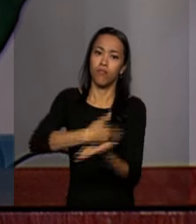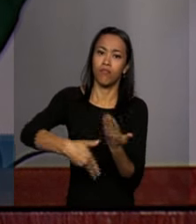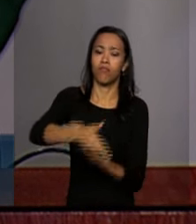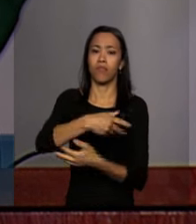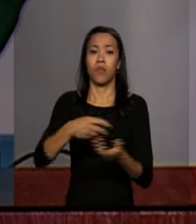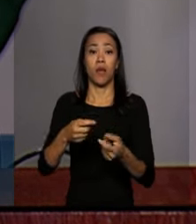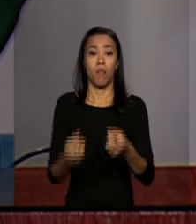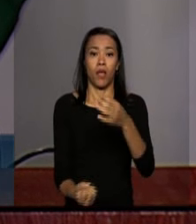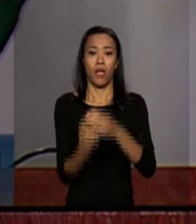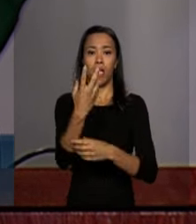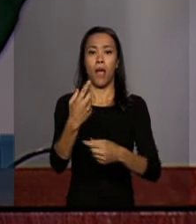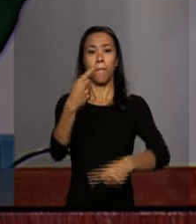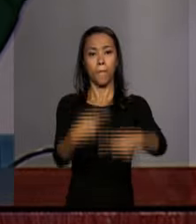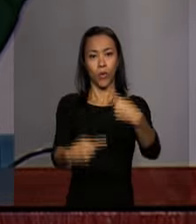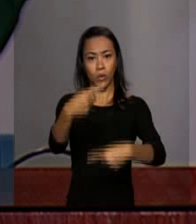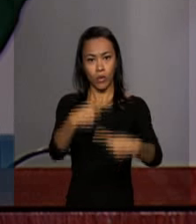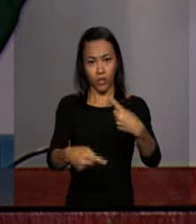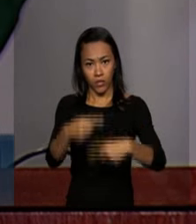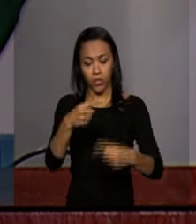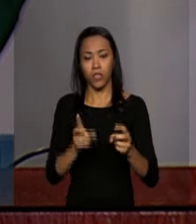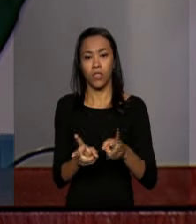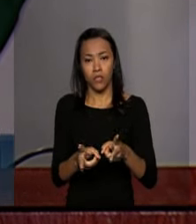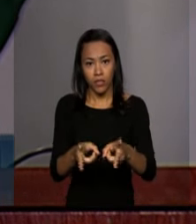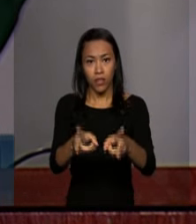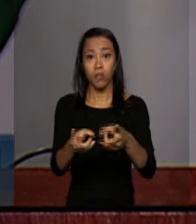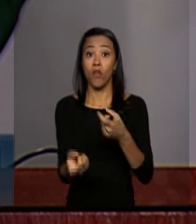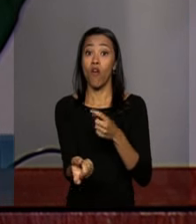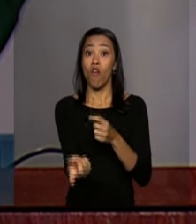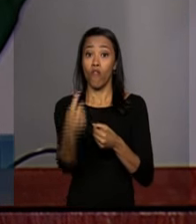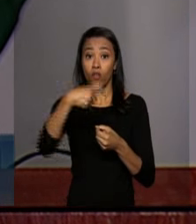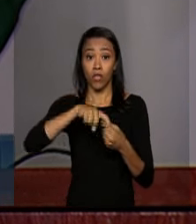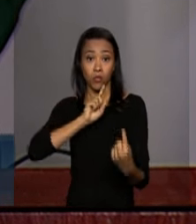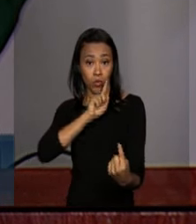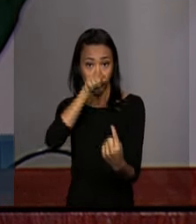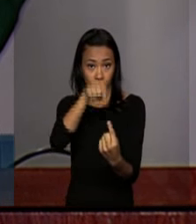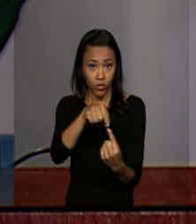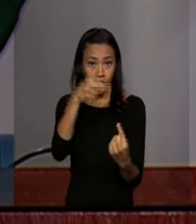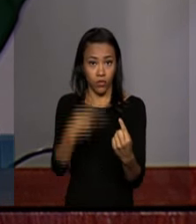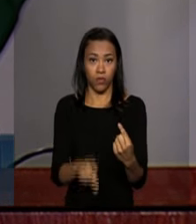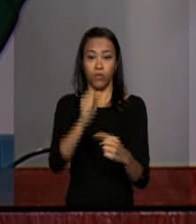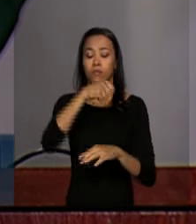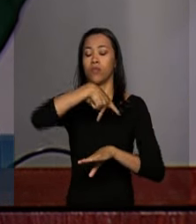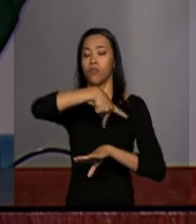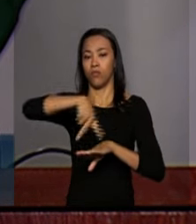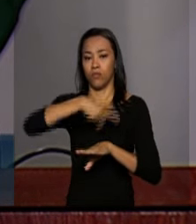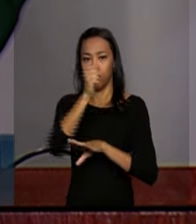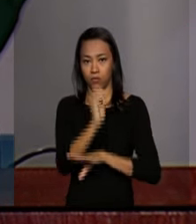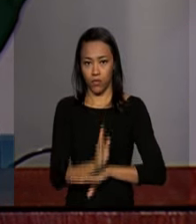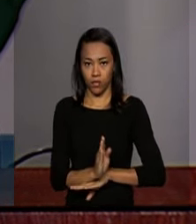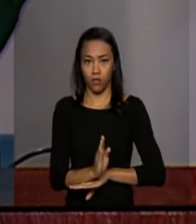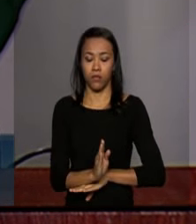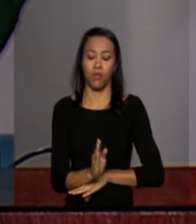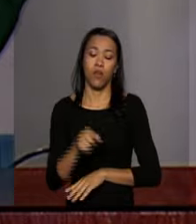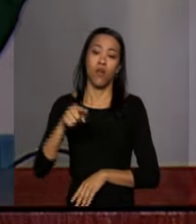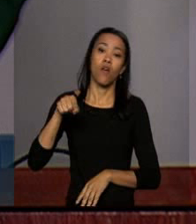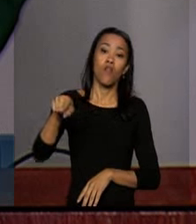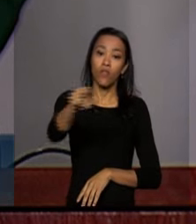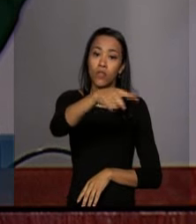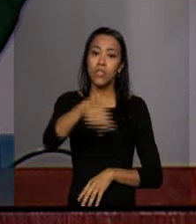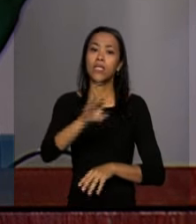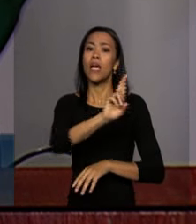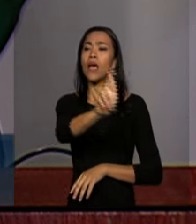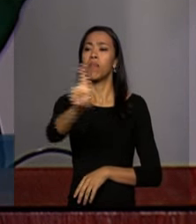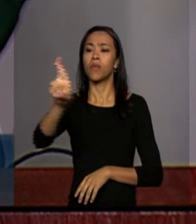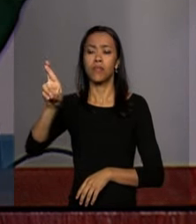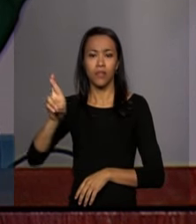execução de políticas voltadas para a consecução dos objetivos permanentes do Estado. Representantes da pátria